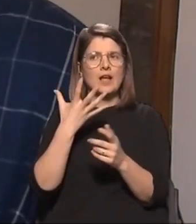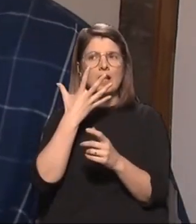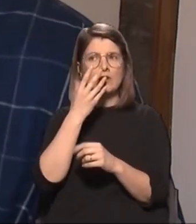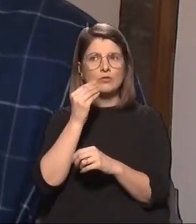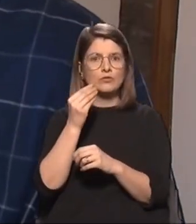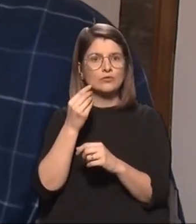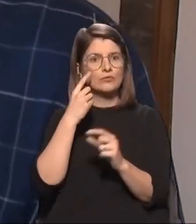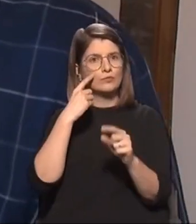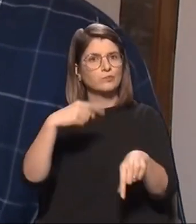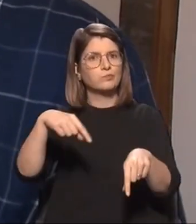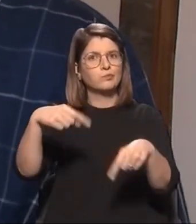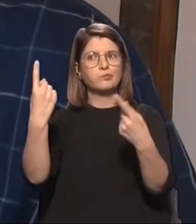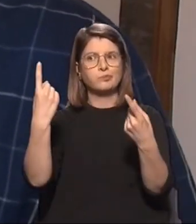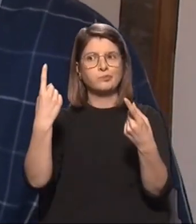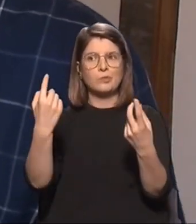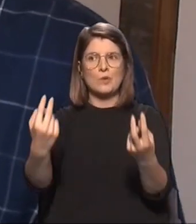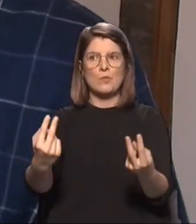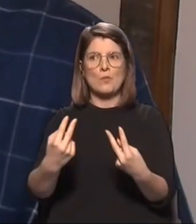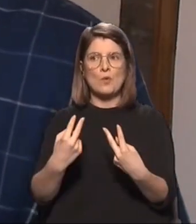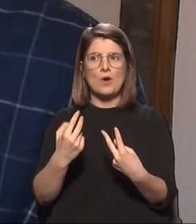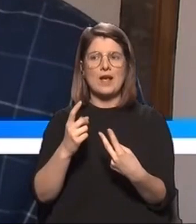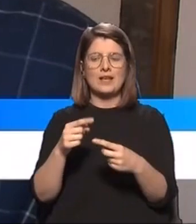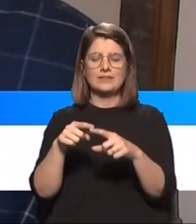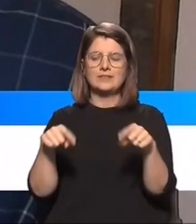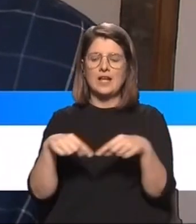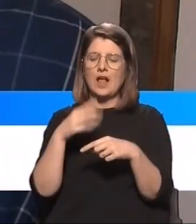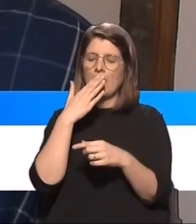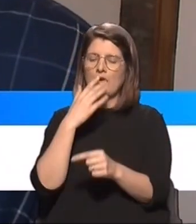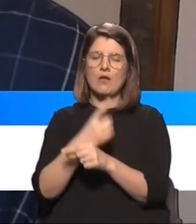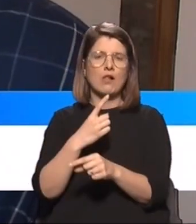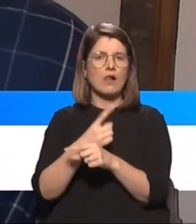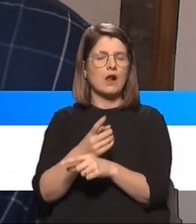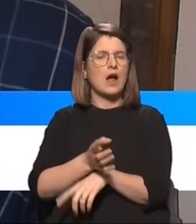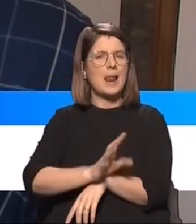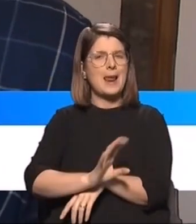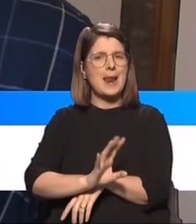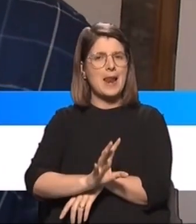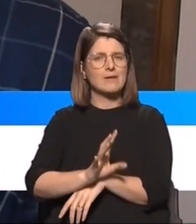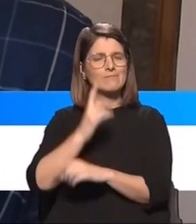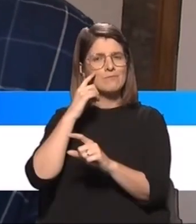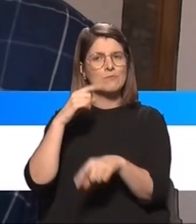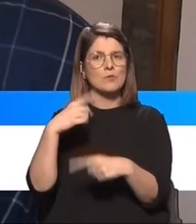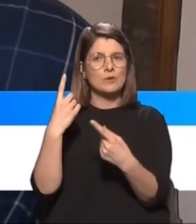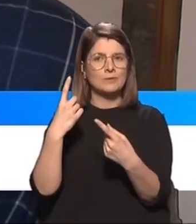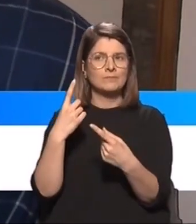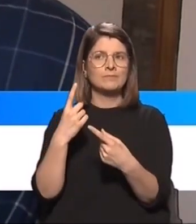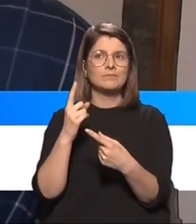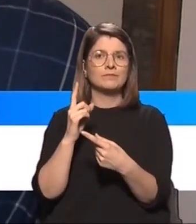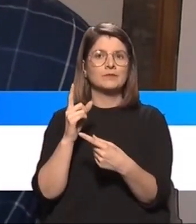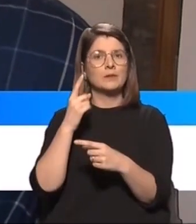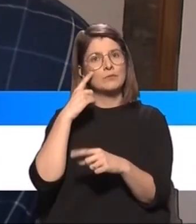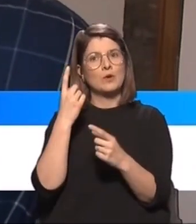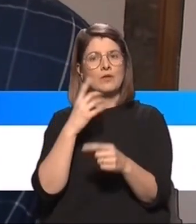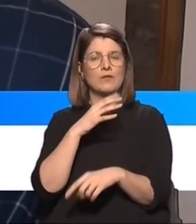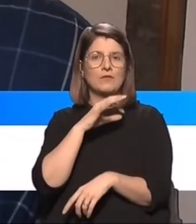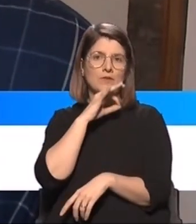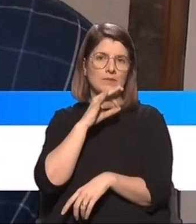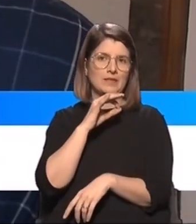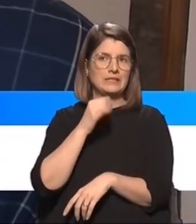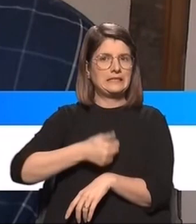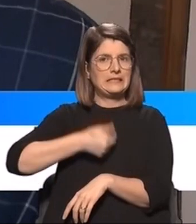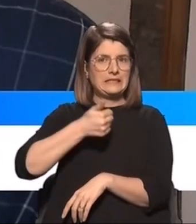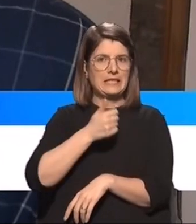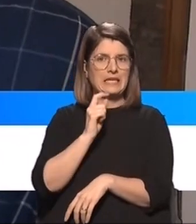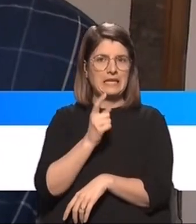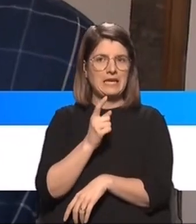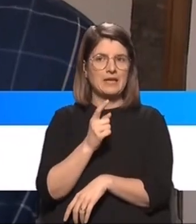de atuação prática, para sair da sala de aulas, né, sair da sua zona de conforto. Em primeiro lugar, para se apresentar para as famílias, esse é o ponto principal,